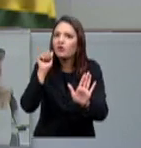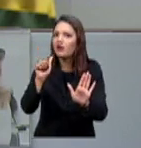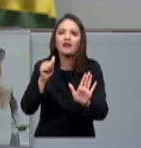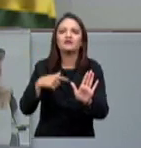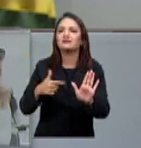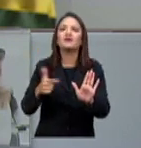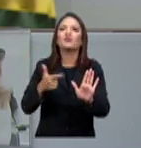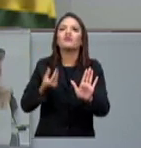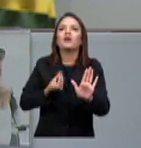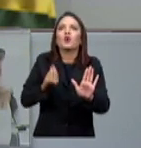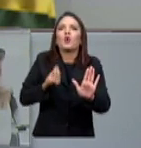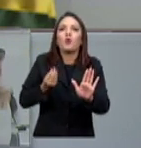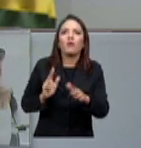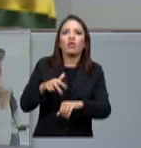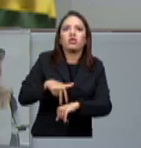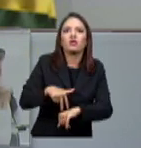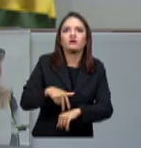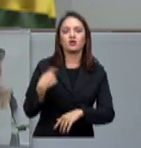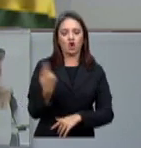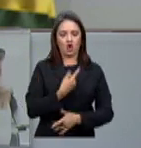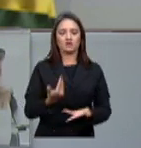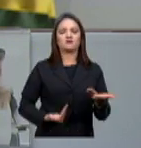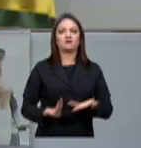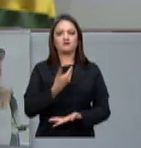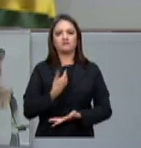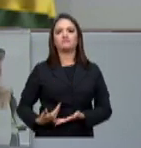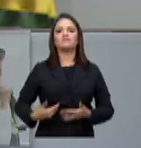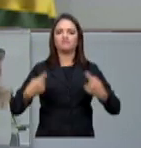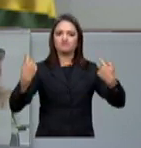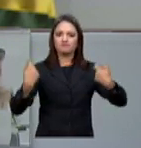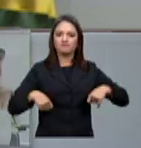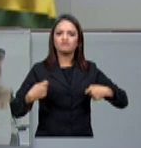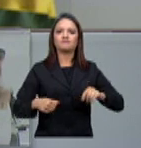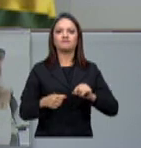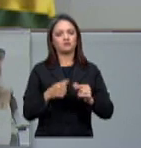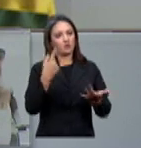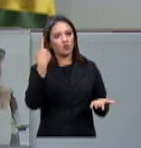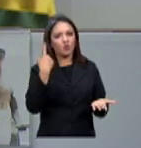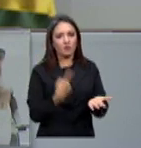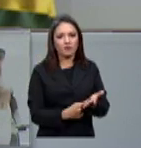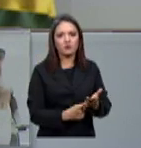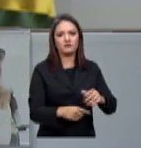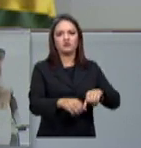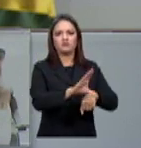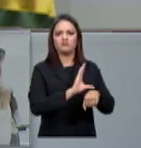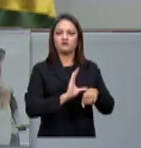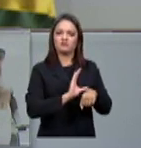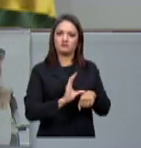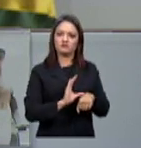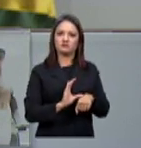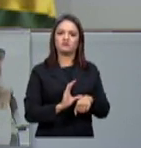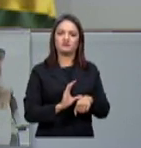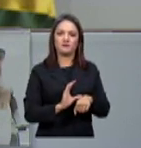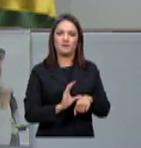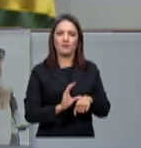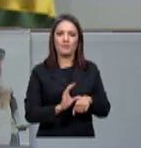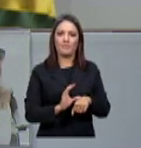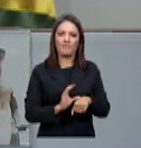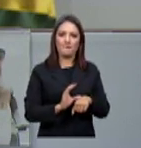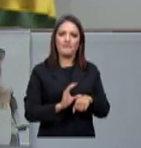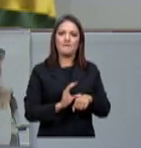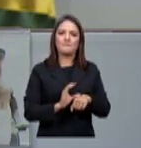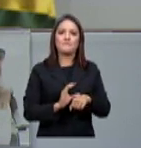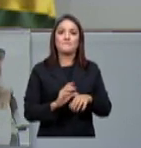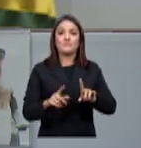tento de dar cumprimento como compromisso constitucional da nossa função do nosso carro mas